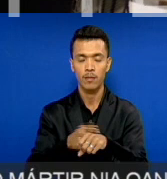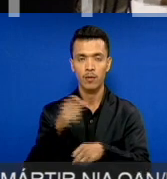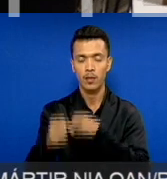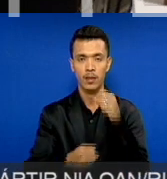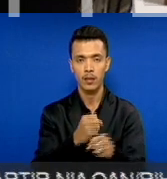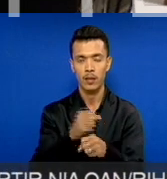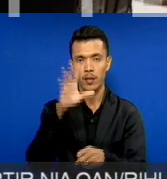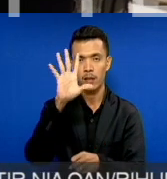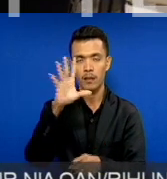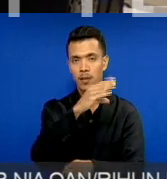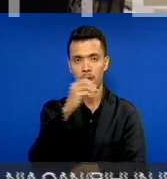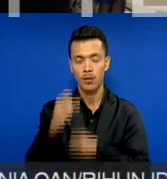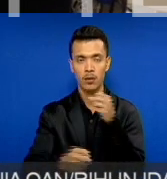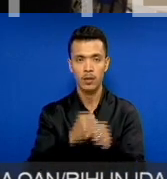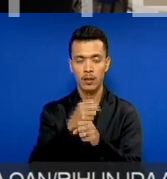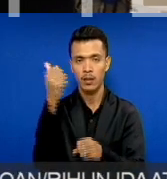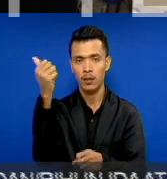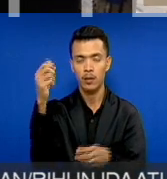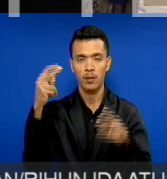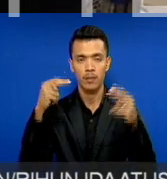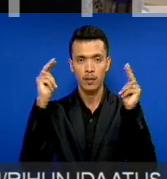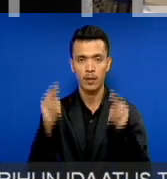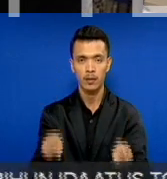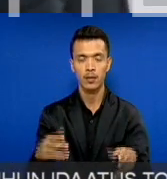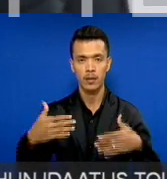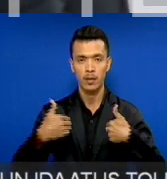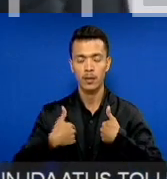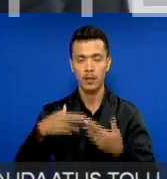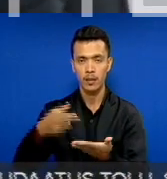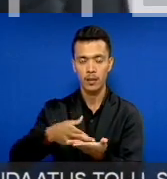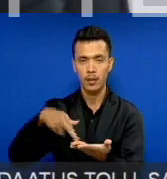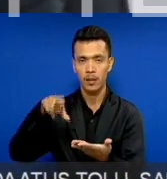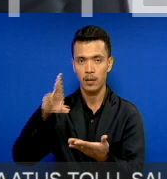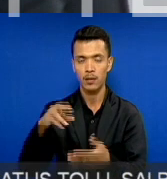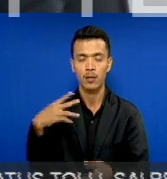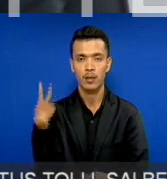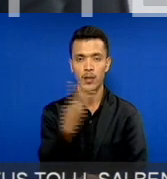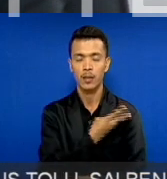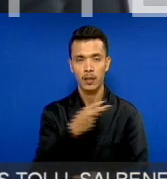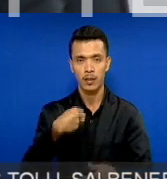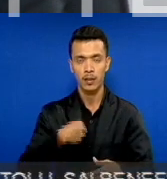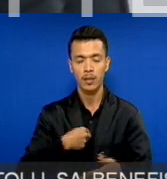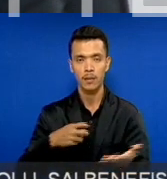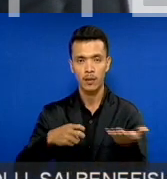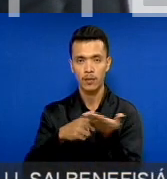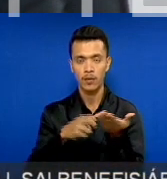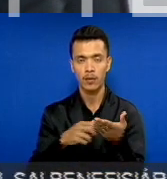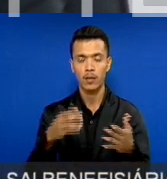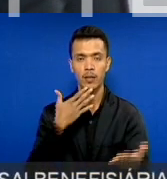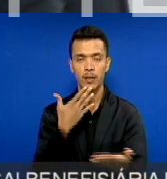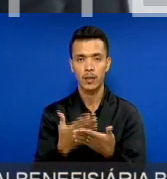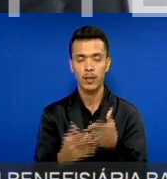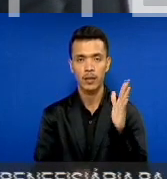lima, totinan sanulo, precisa e reninha legalidade. Tem passaporte, né, vale a qualificação da que as, e